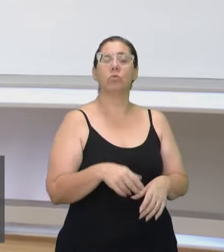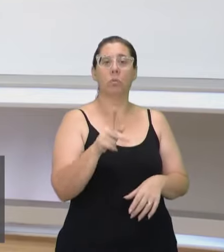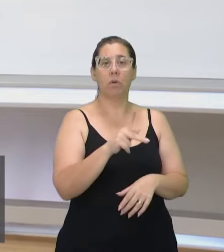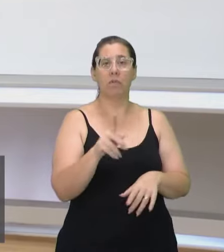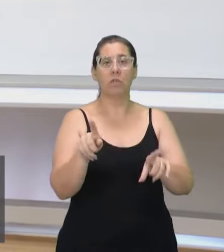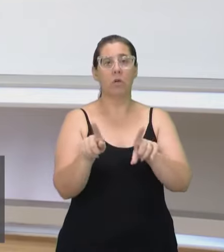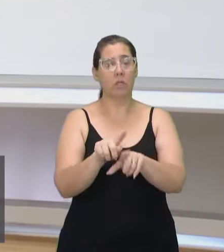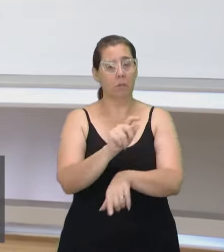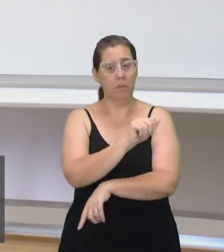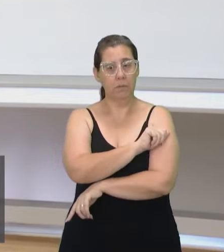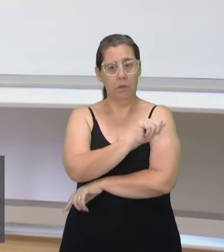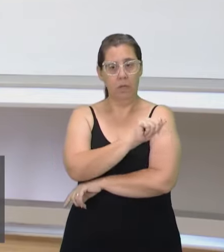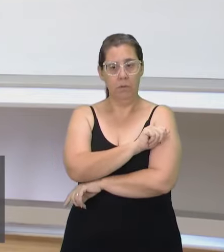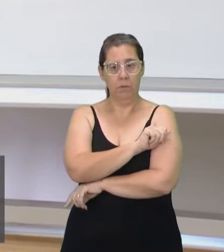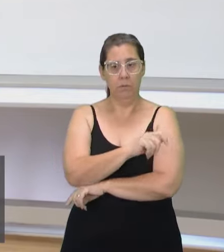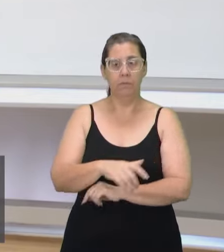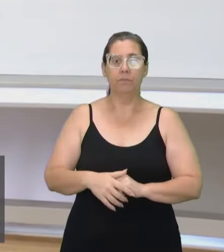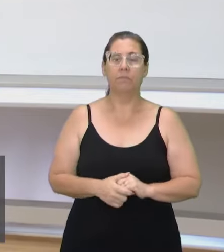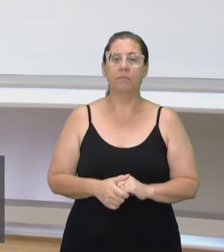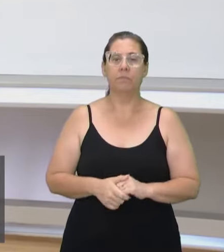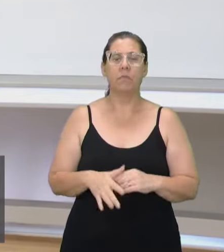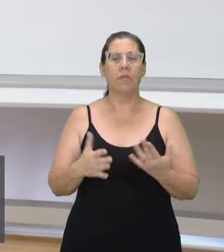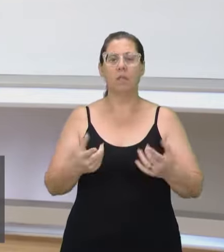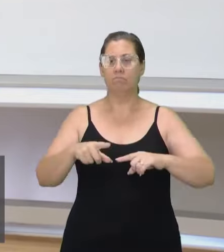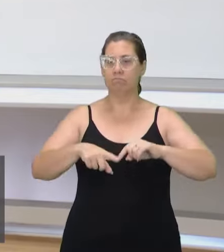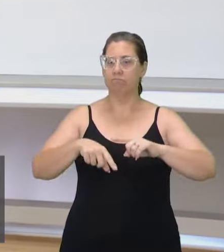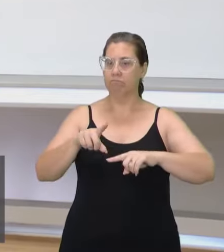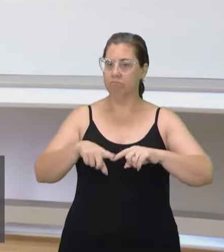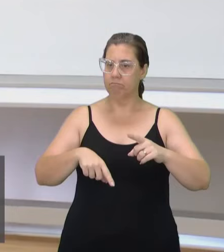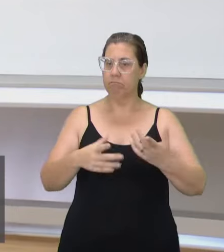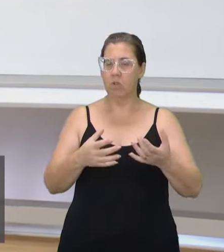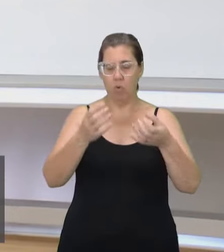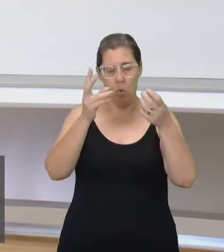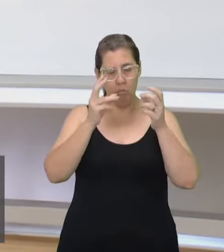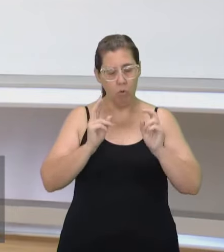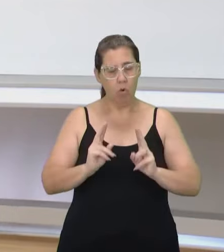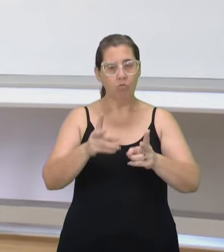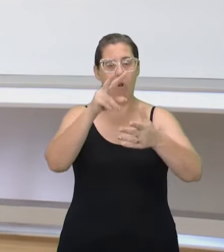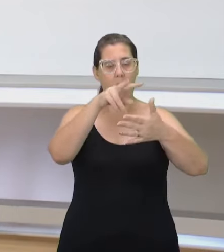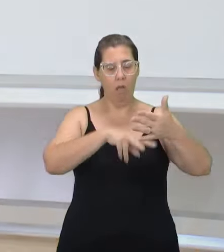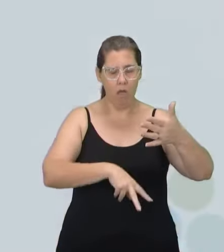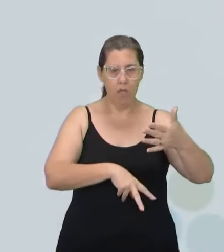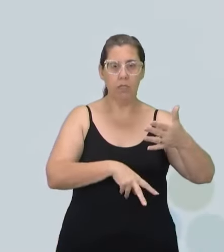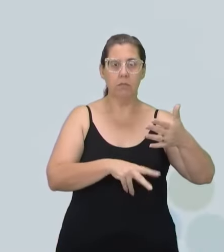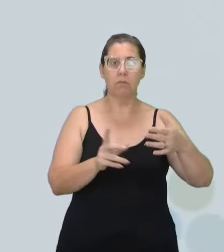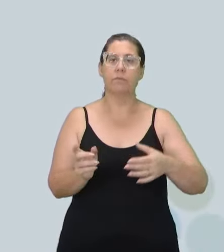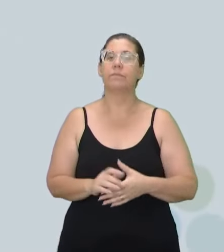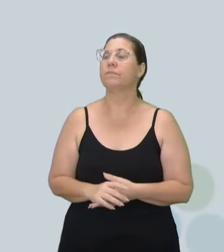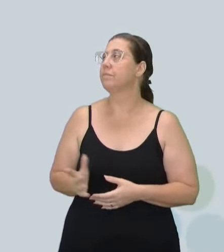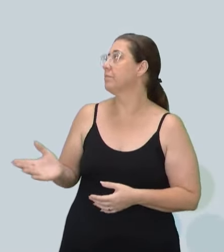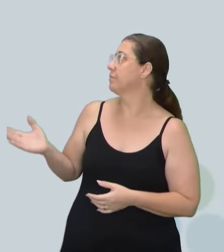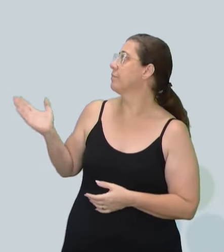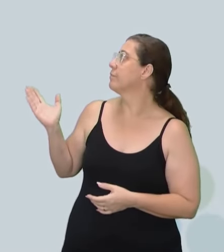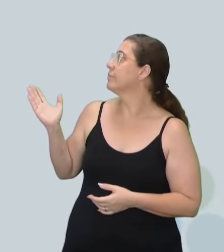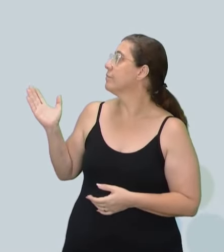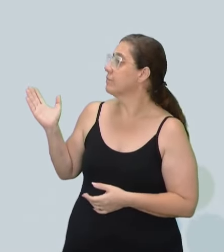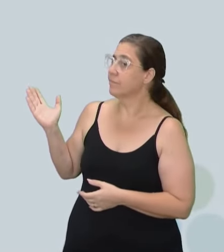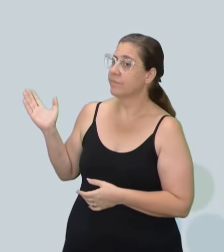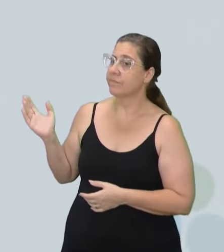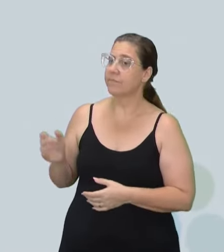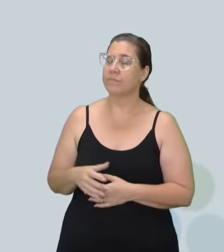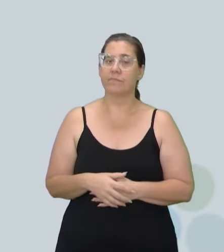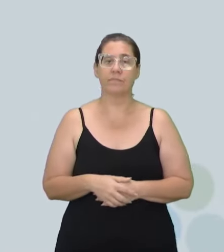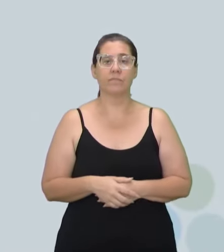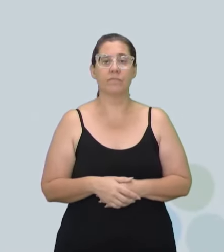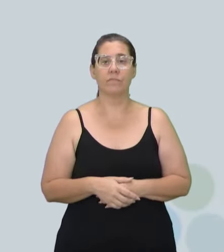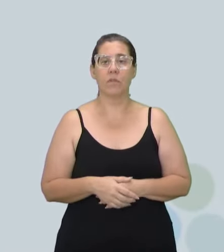material do estudante. E nesses materiais é o que eu vou continuar lendo aqui, tá bom? Vou voltar aqui no slide.